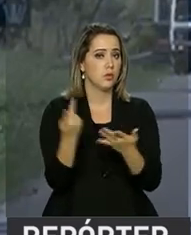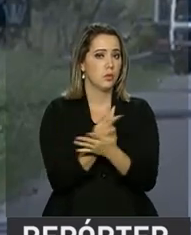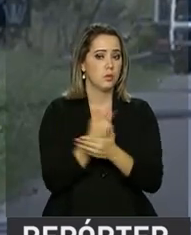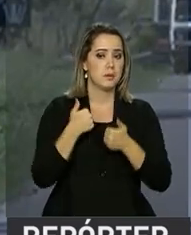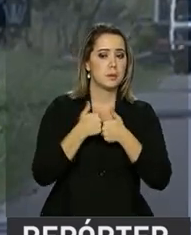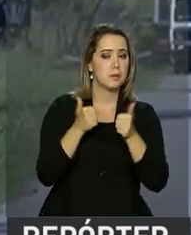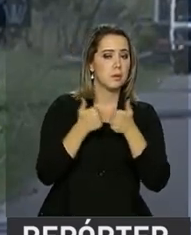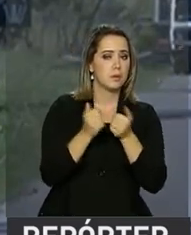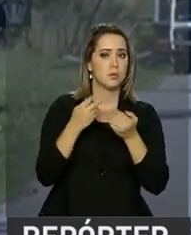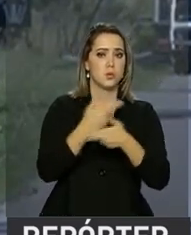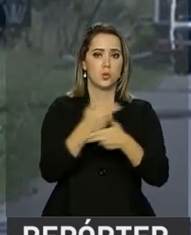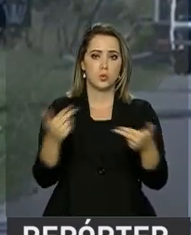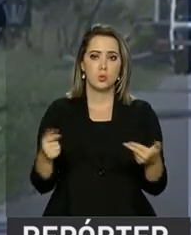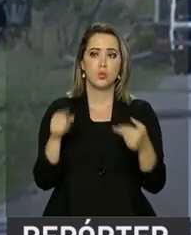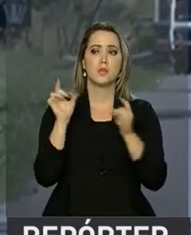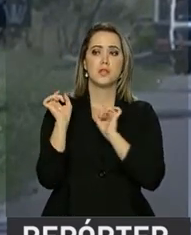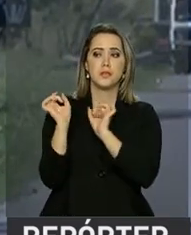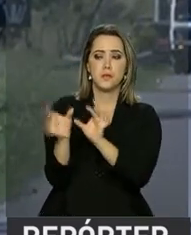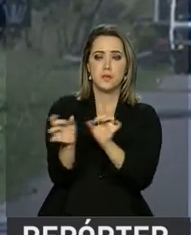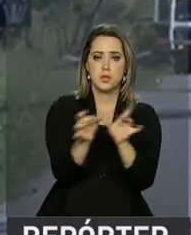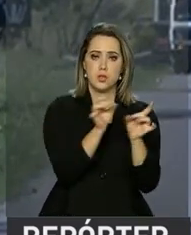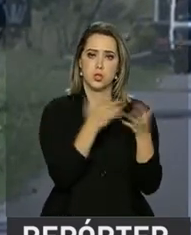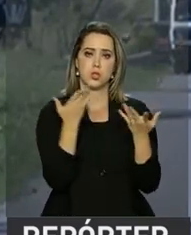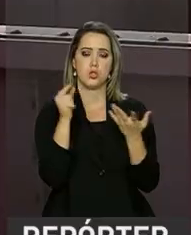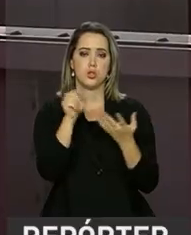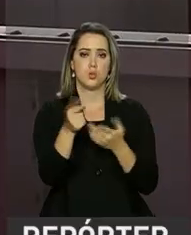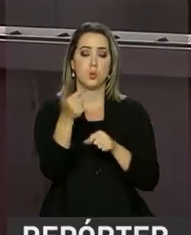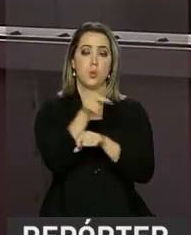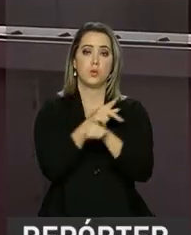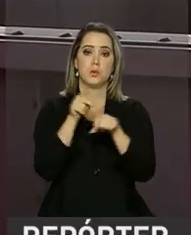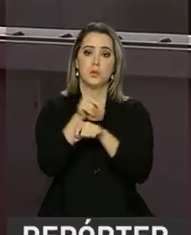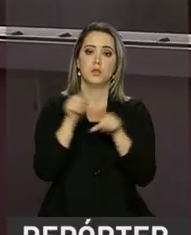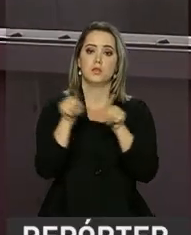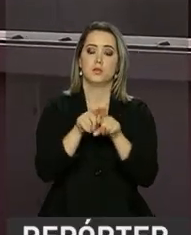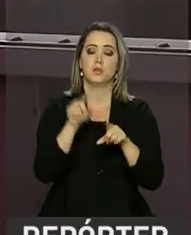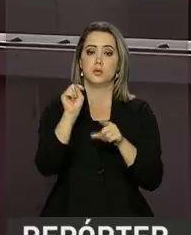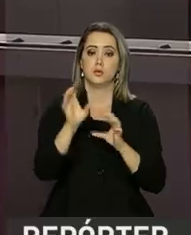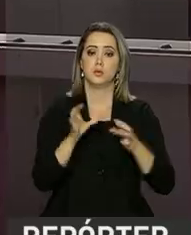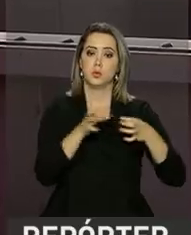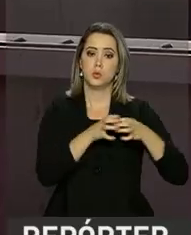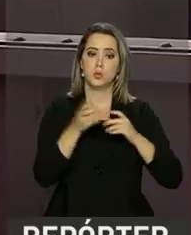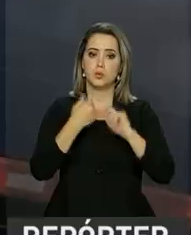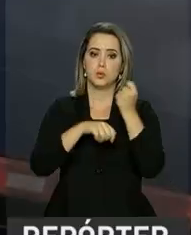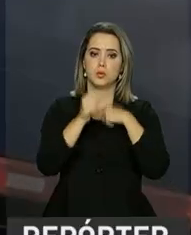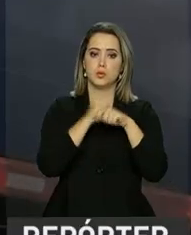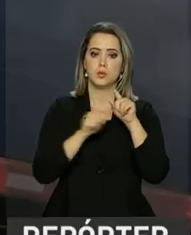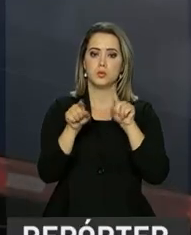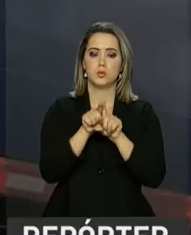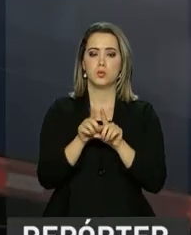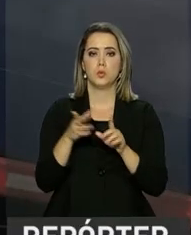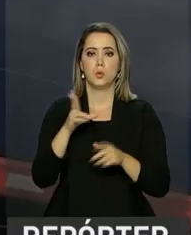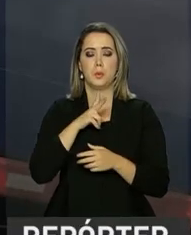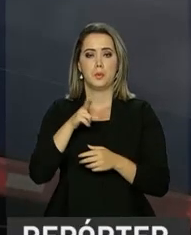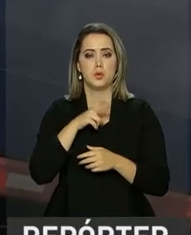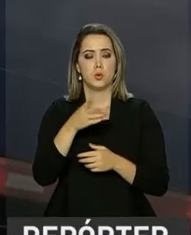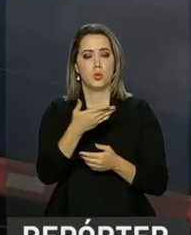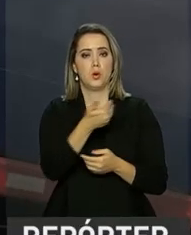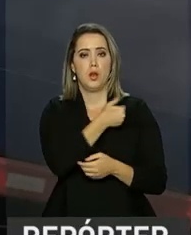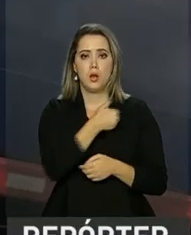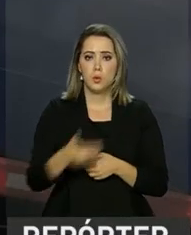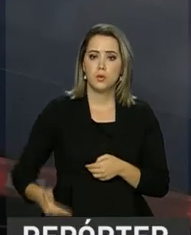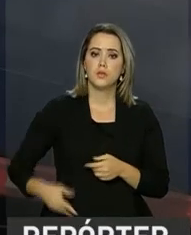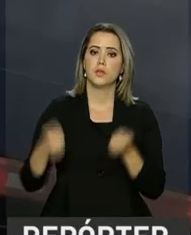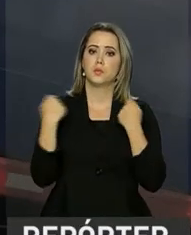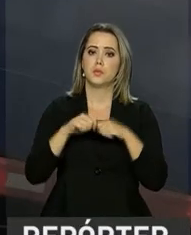mercadorias também são comercializados com o exterior e para além do setor econômico o público em geral